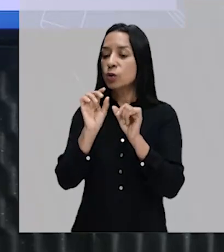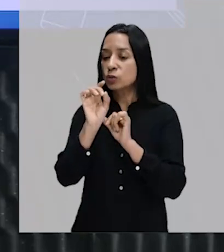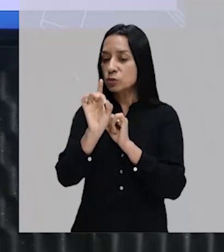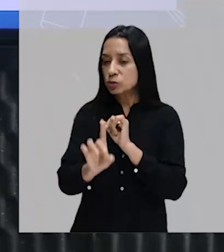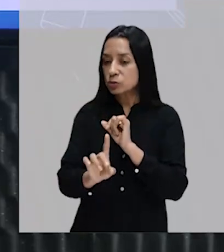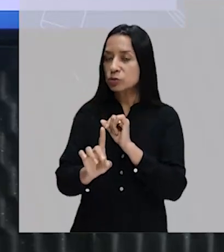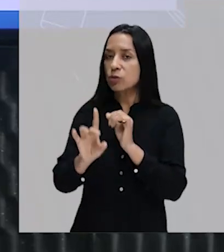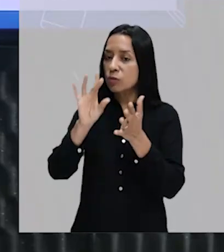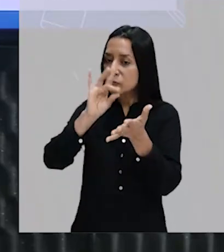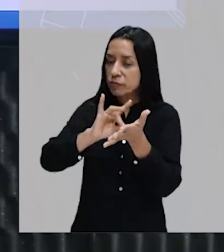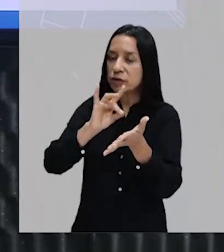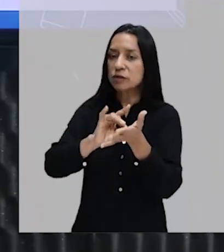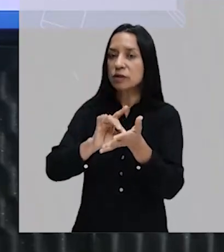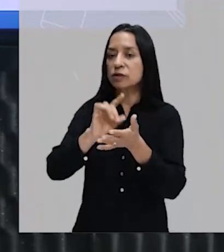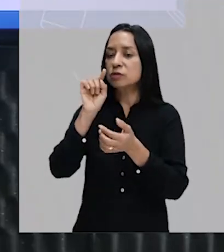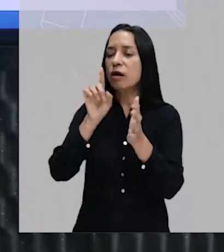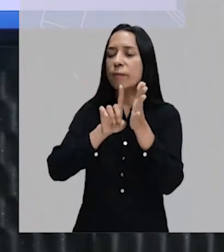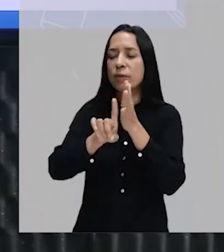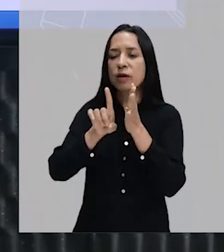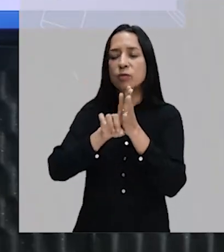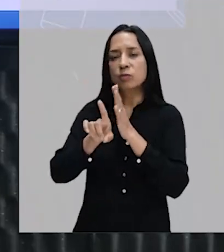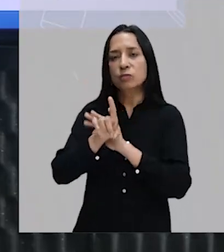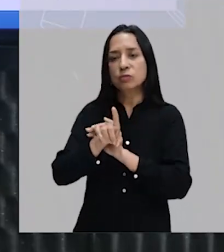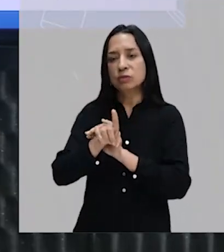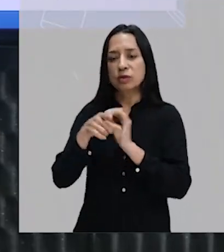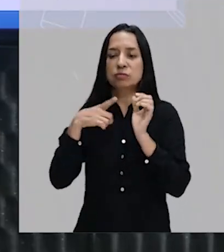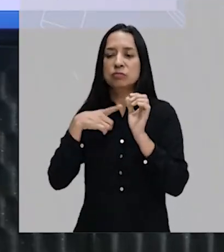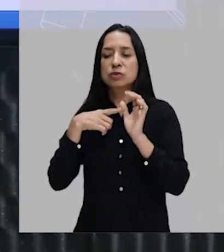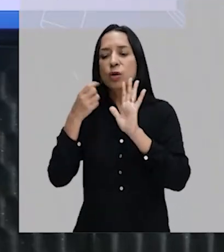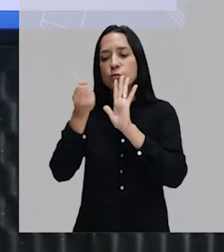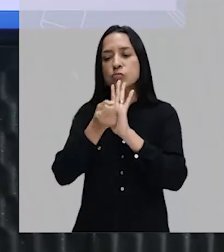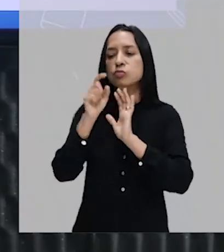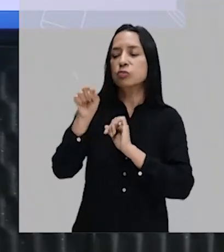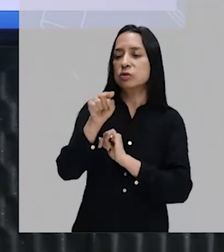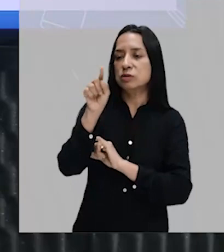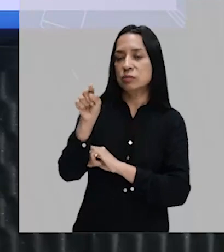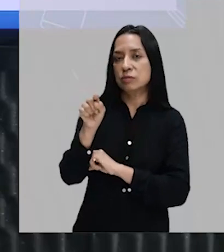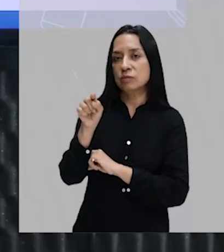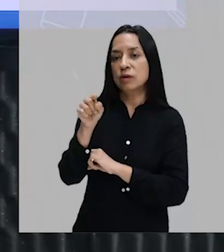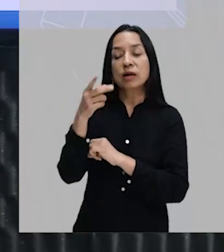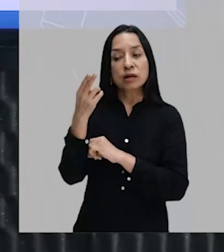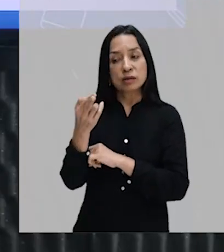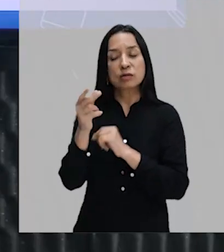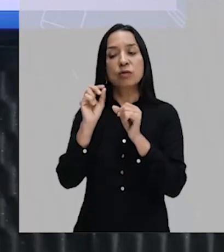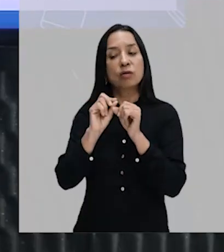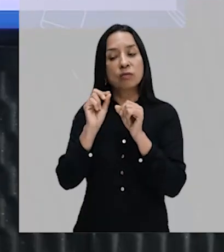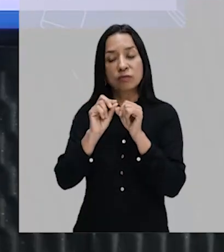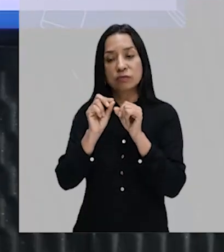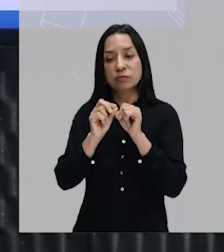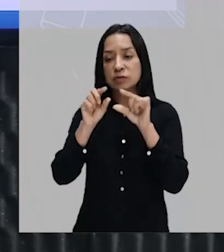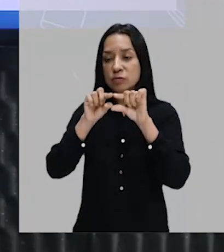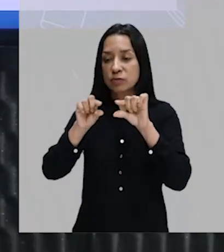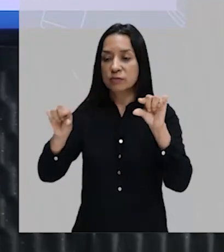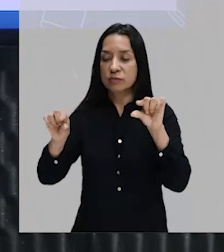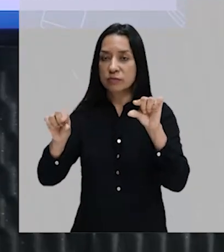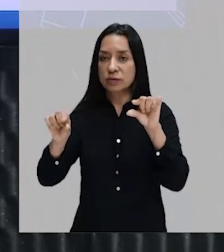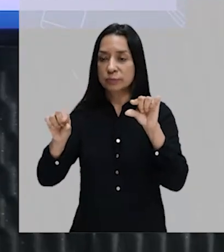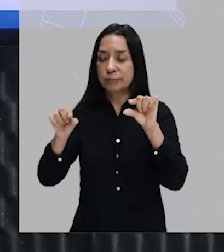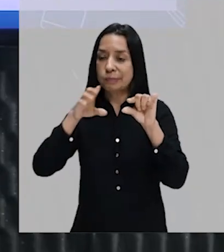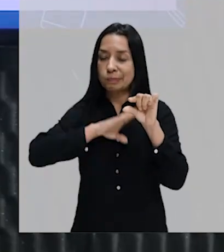o símbolo. É a mesma coisa que você colocar uma frase em português, fazer uma pergunta em português e não colocar a